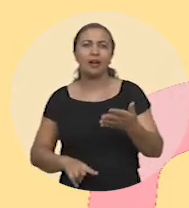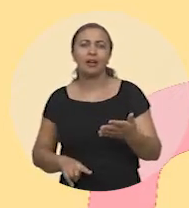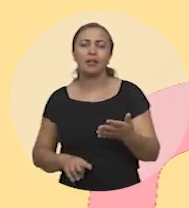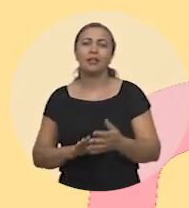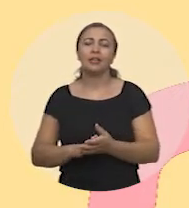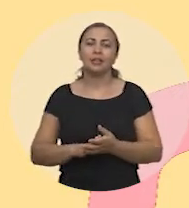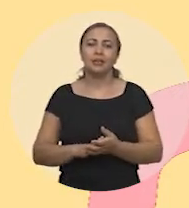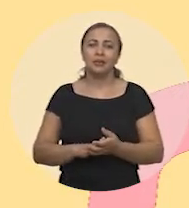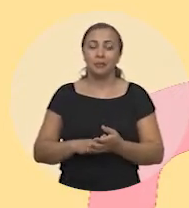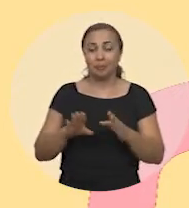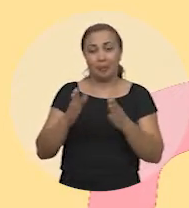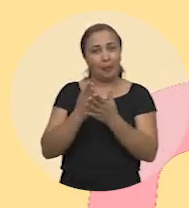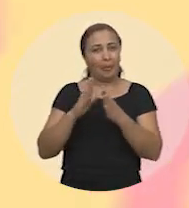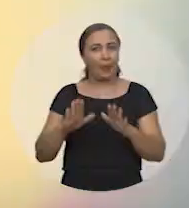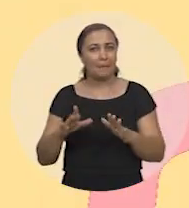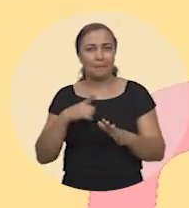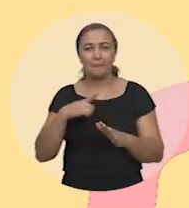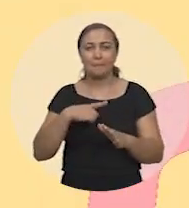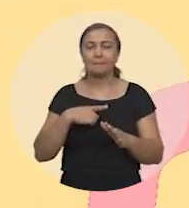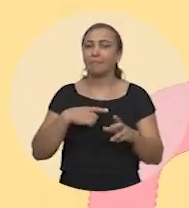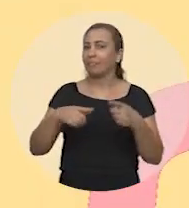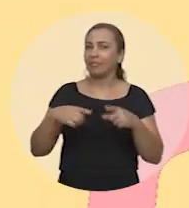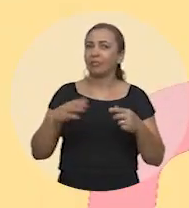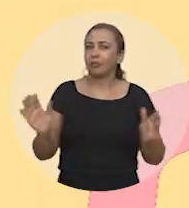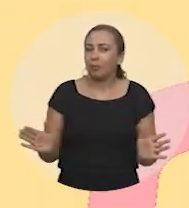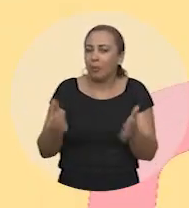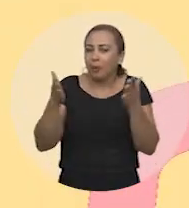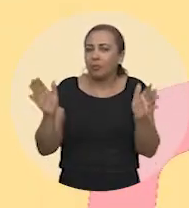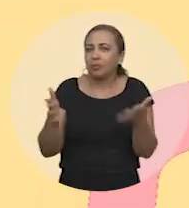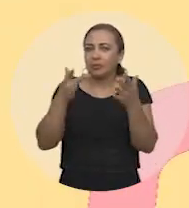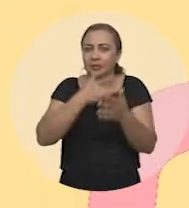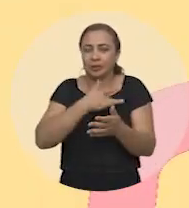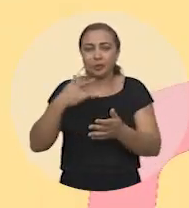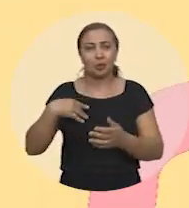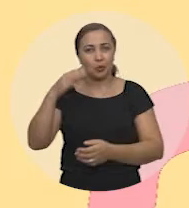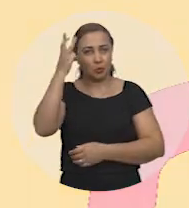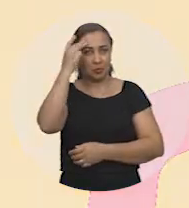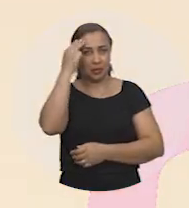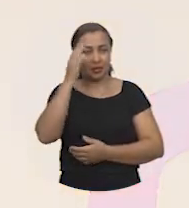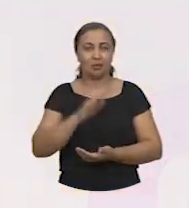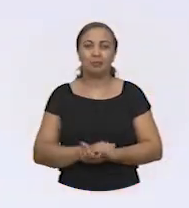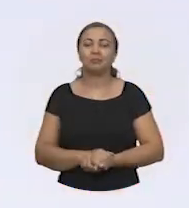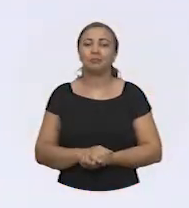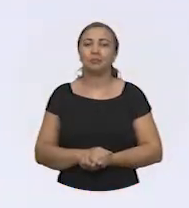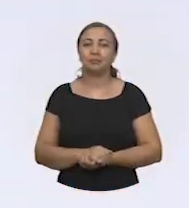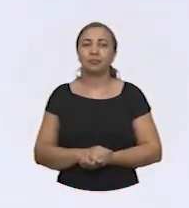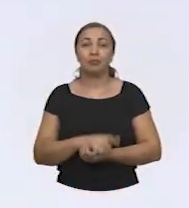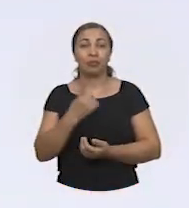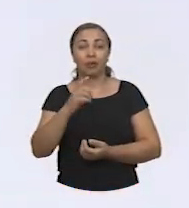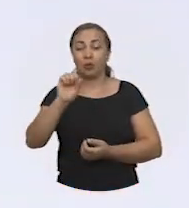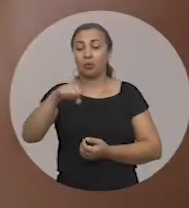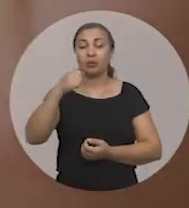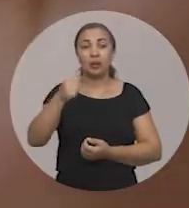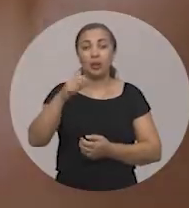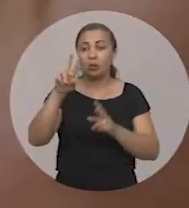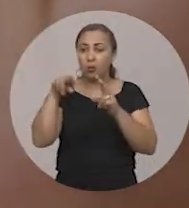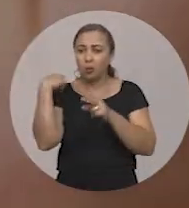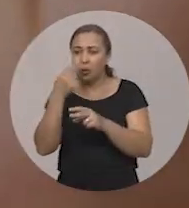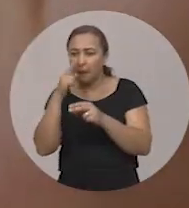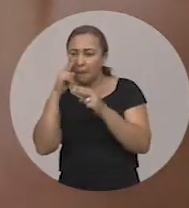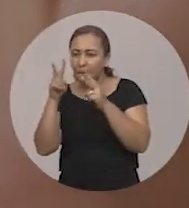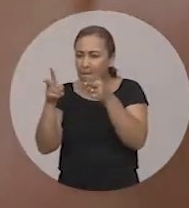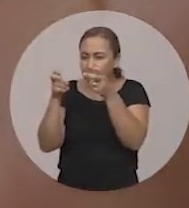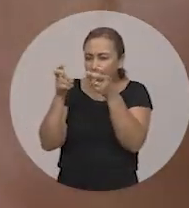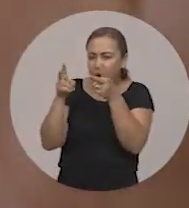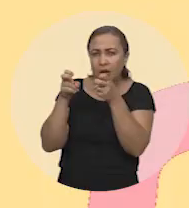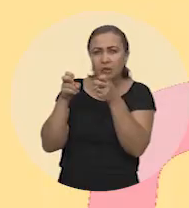bate-papo literário ele acabou sendo uma ação de promoção da Saúde Mental todas da dos